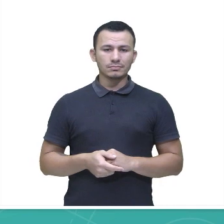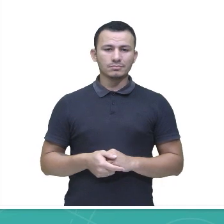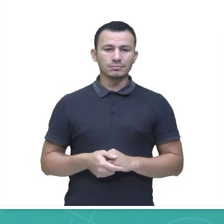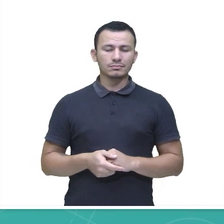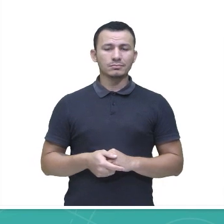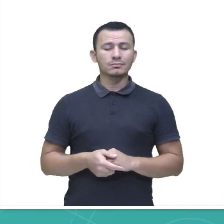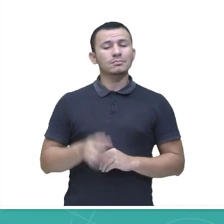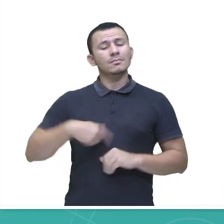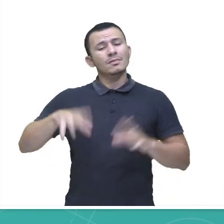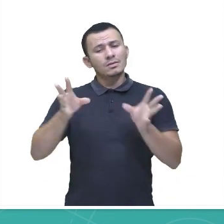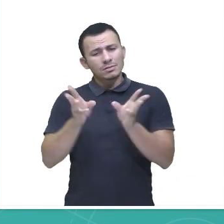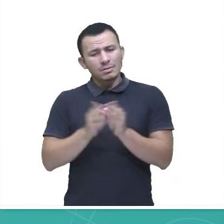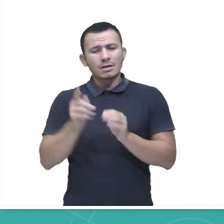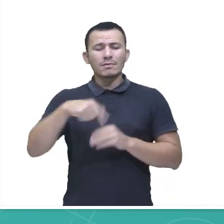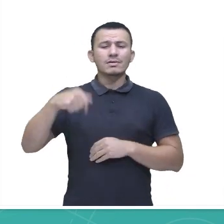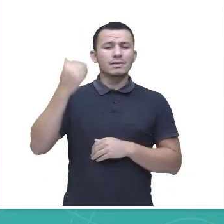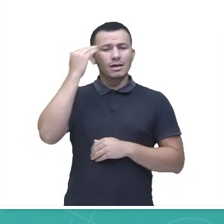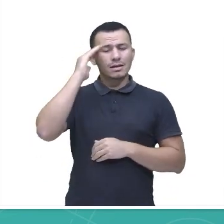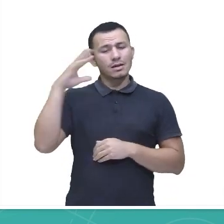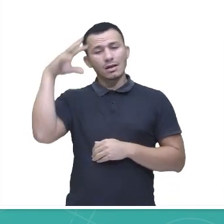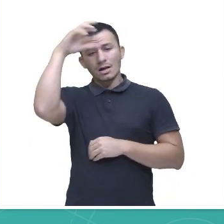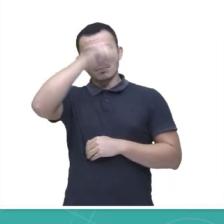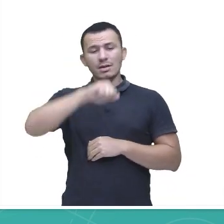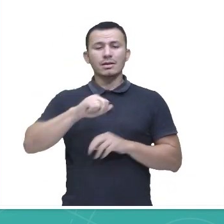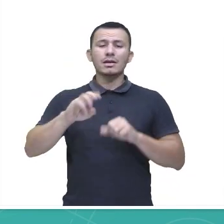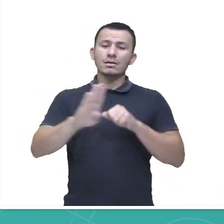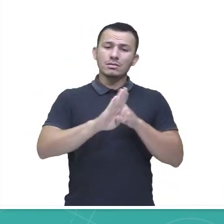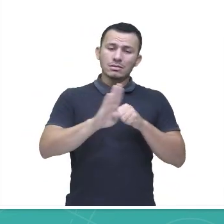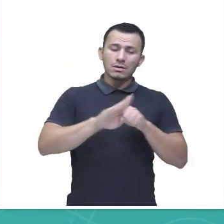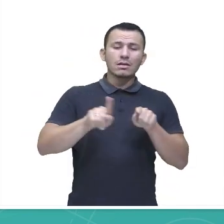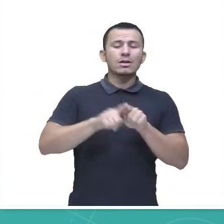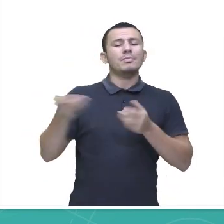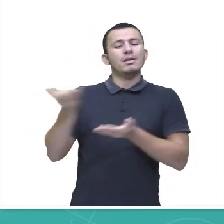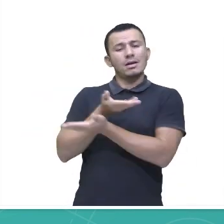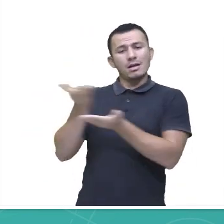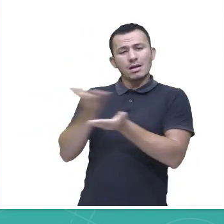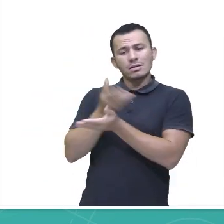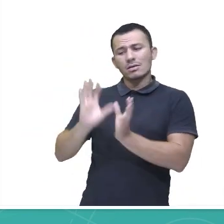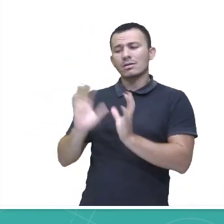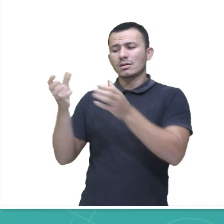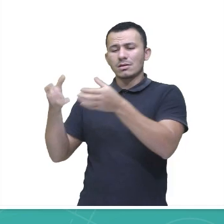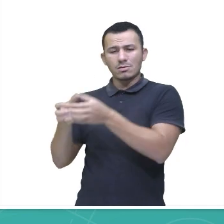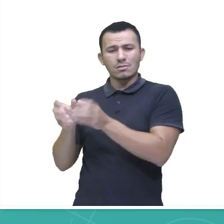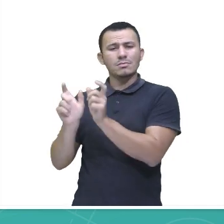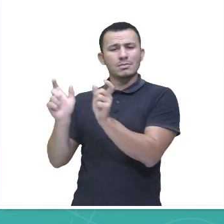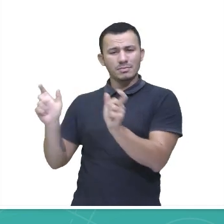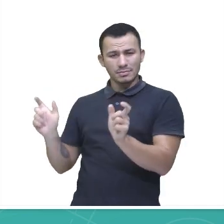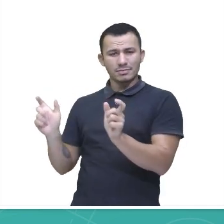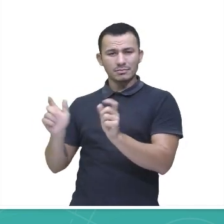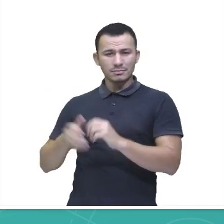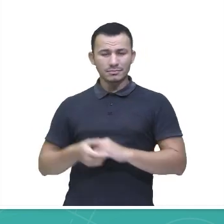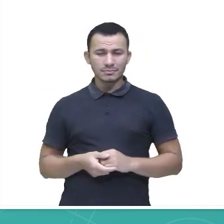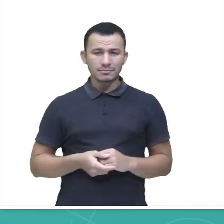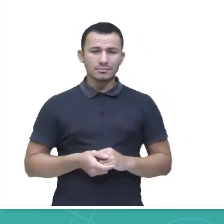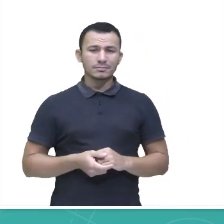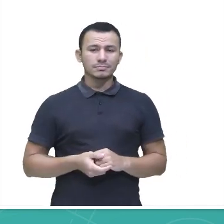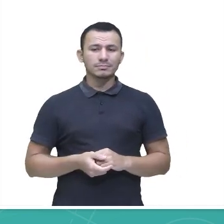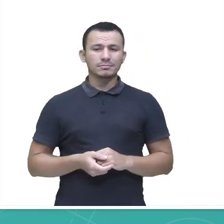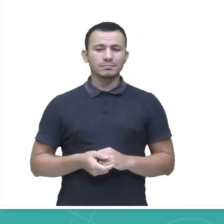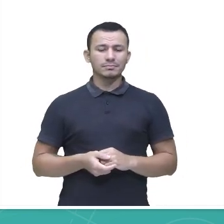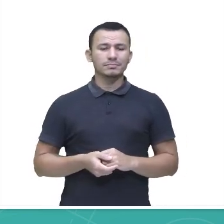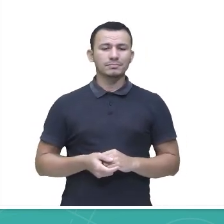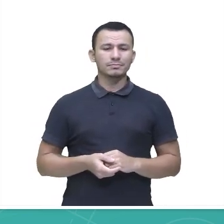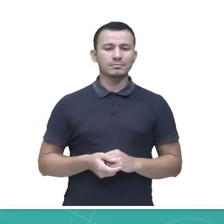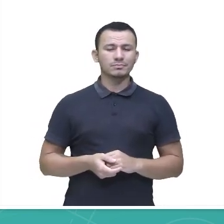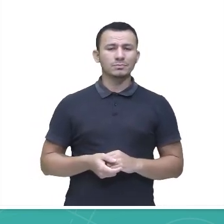que você consolide a sua aprendizagem sobre o substantivo e a relação que ele estabelece com outras classes de palavras. Então, veja aí. Um